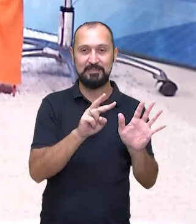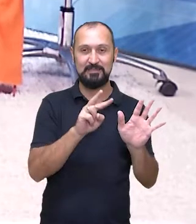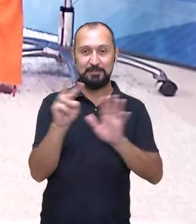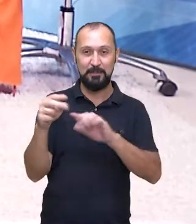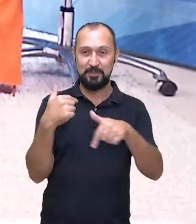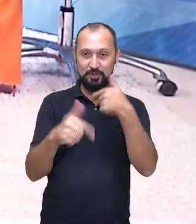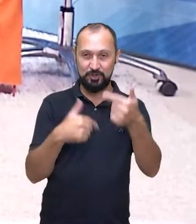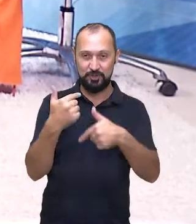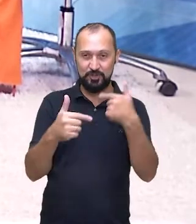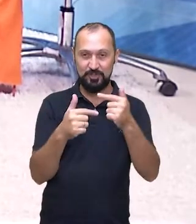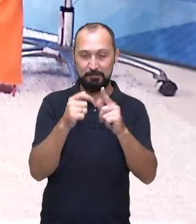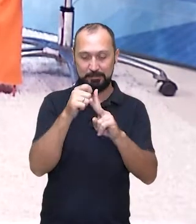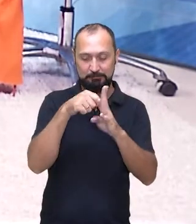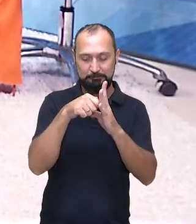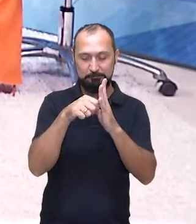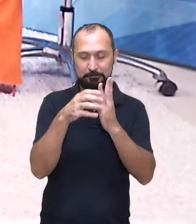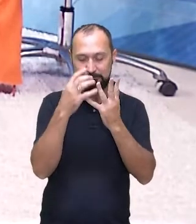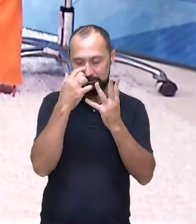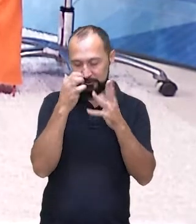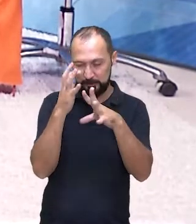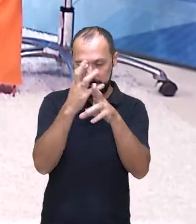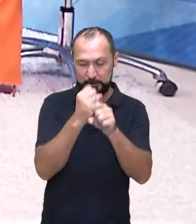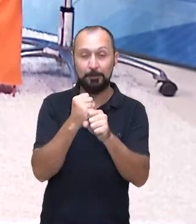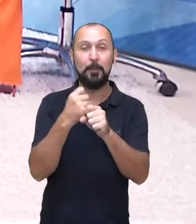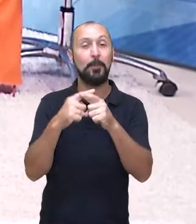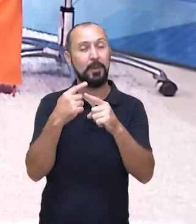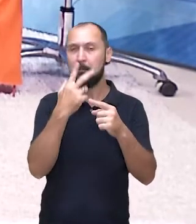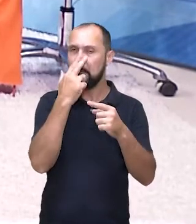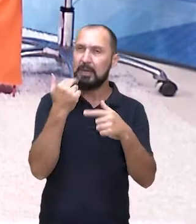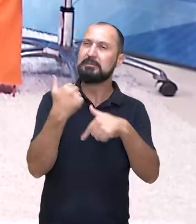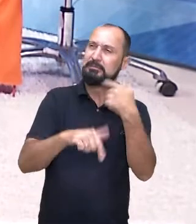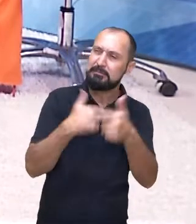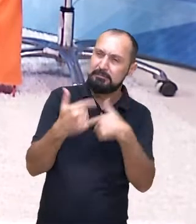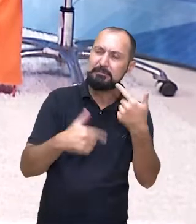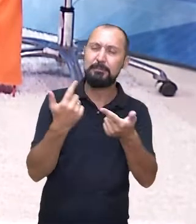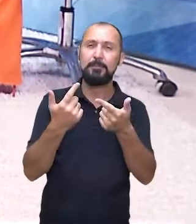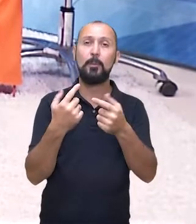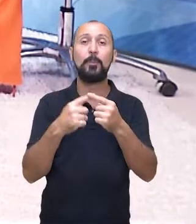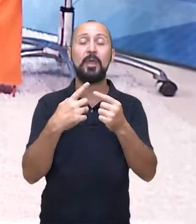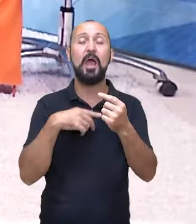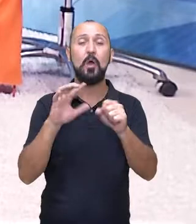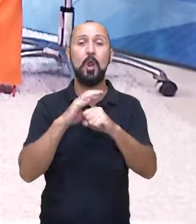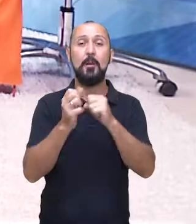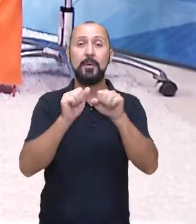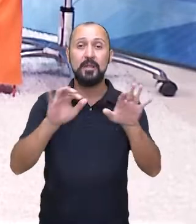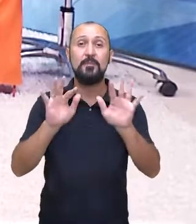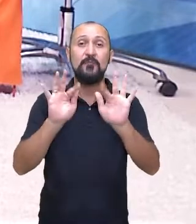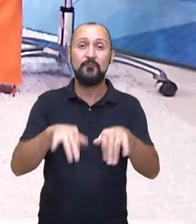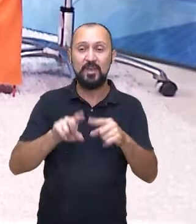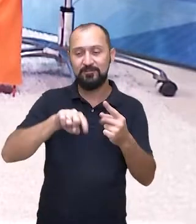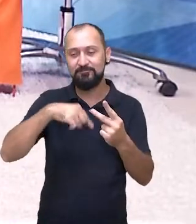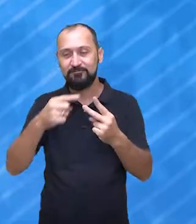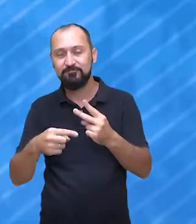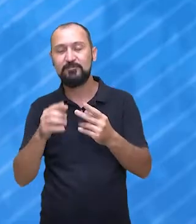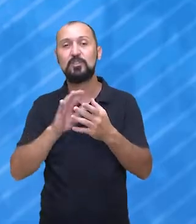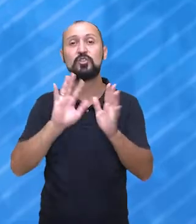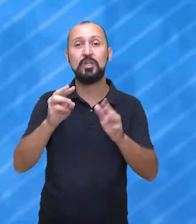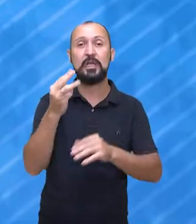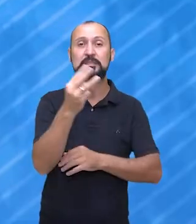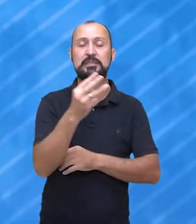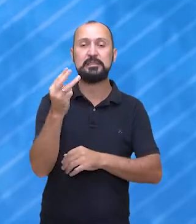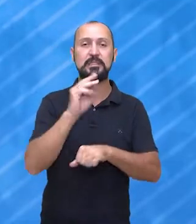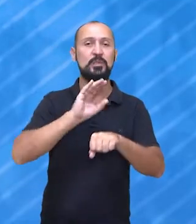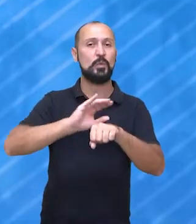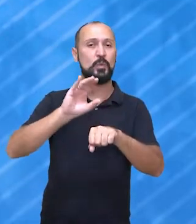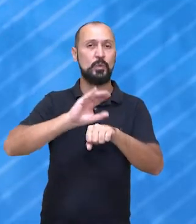26 semanas de gestão aparece que faz muito mais tempo né porque a gente Tem trabalhado muito nessa posta anemia e